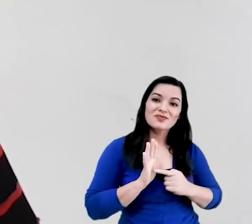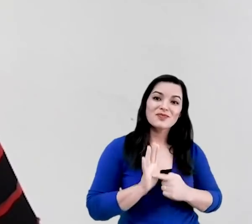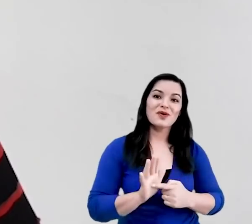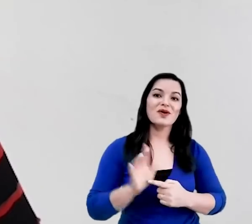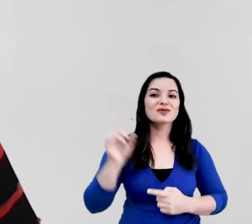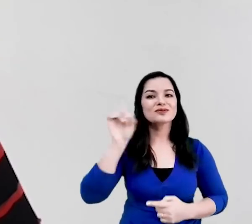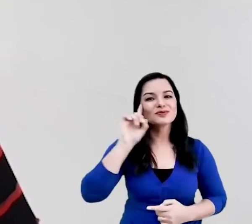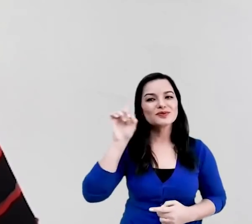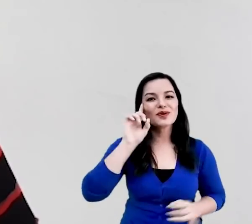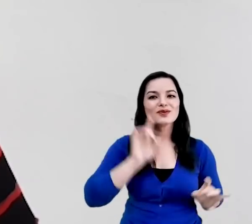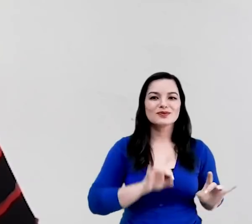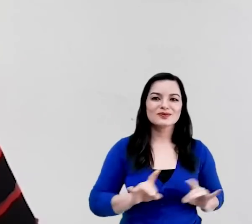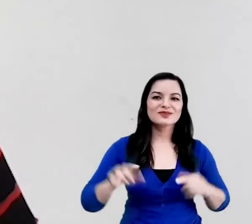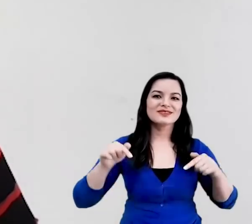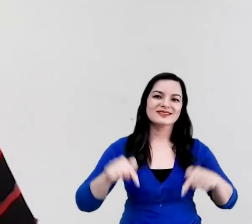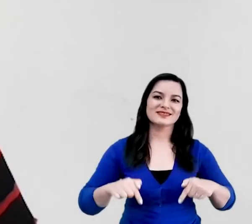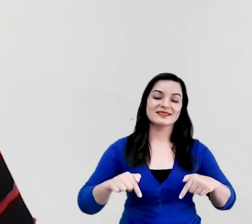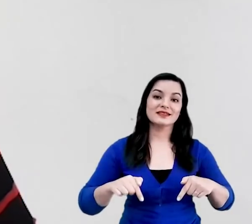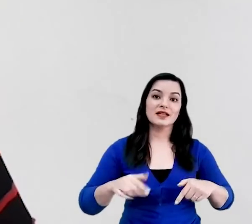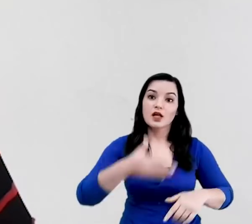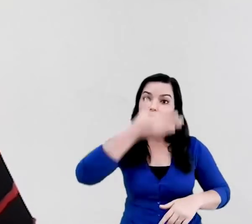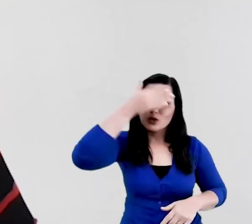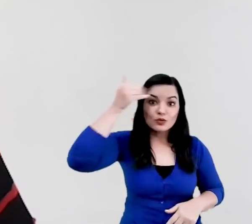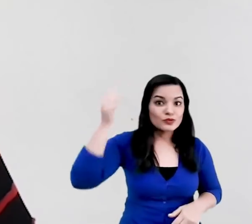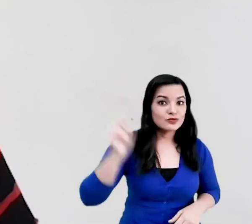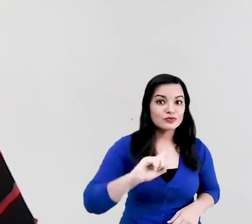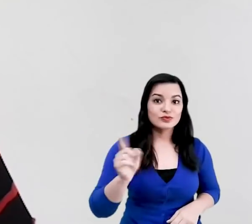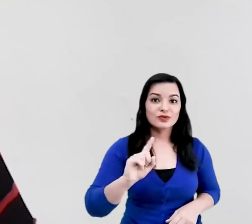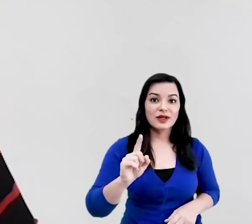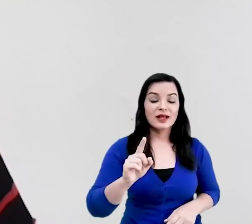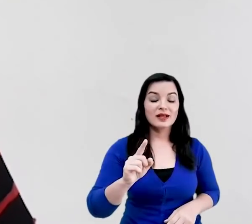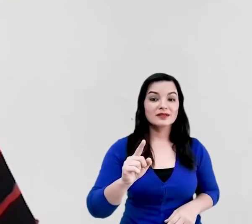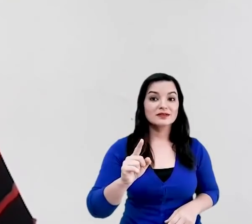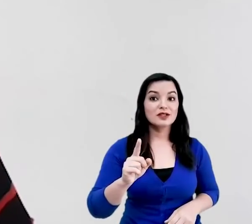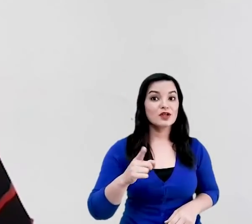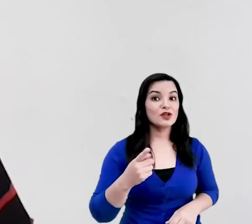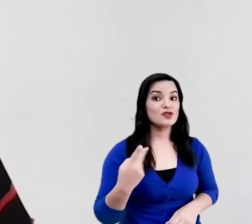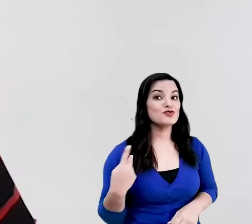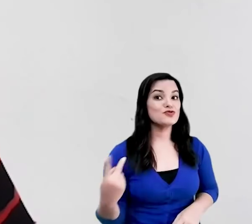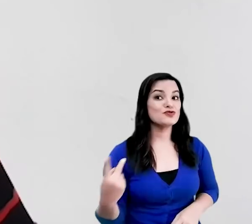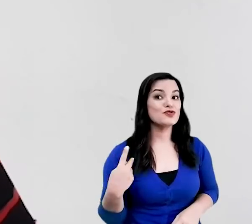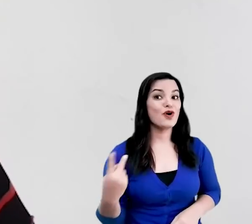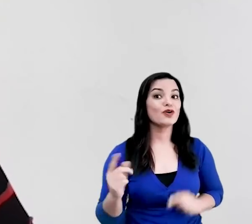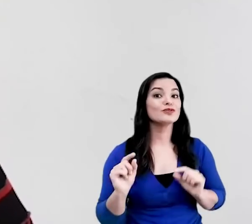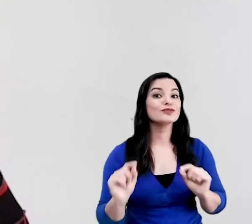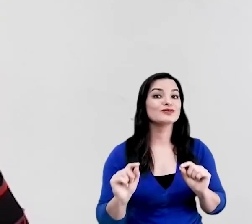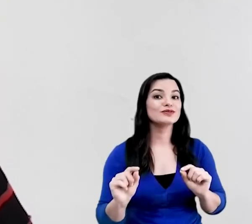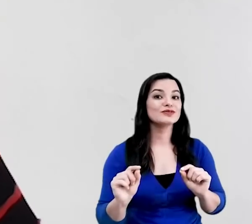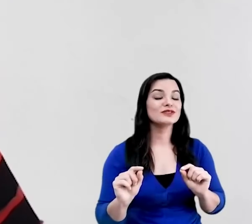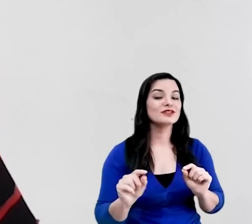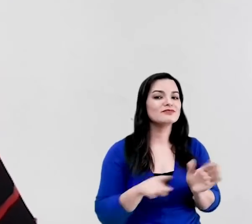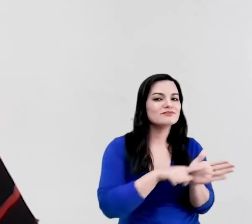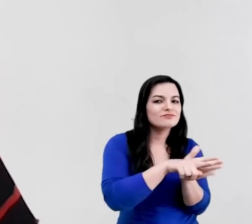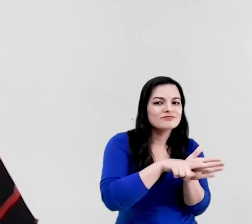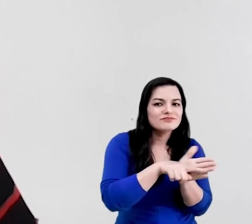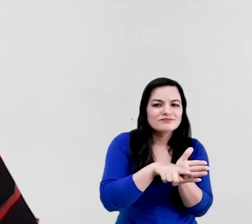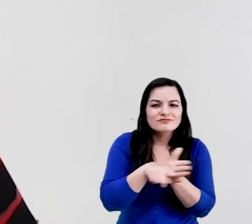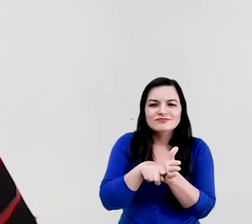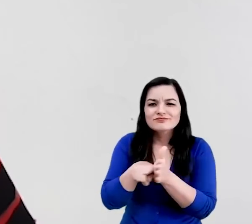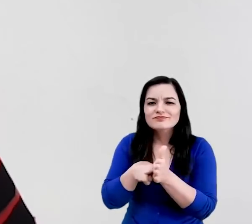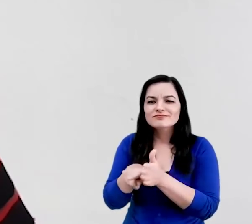se esqueçam que a nossa missão, o nosso desafio principal é sermos